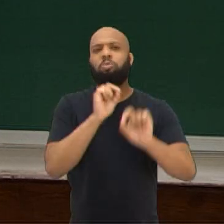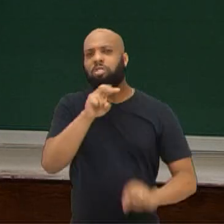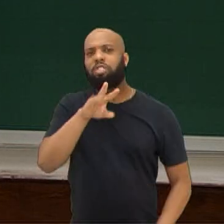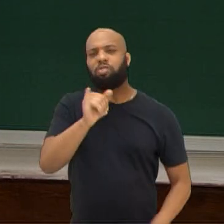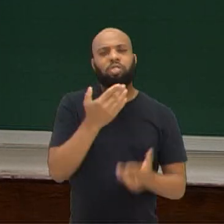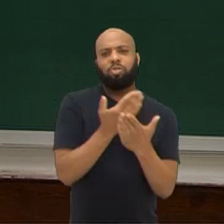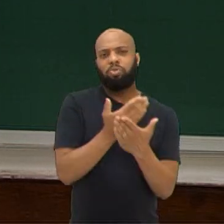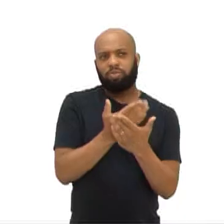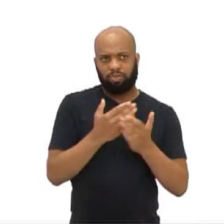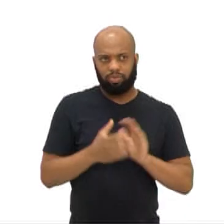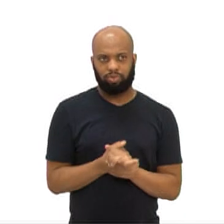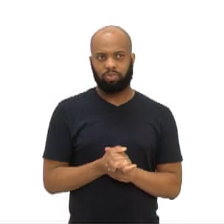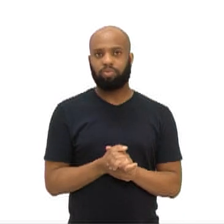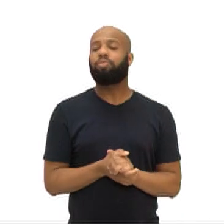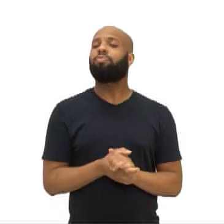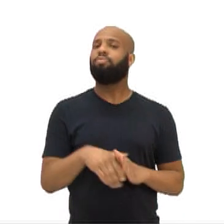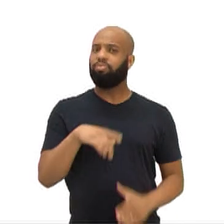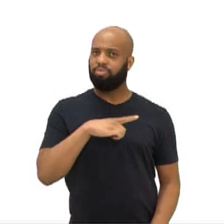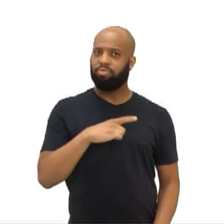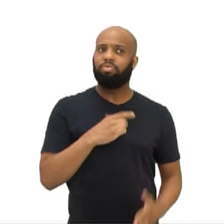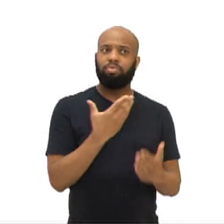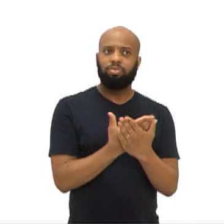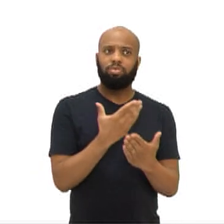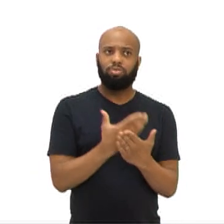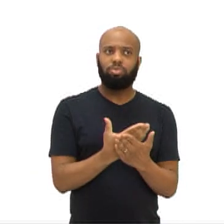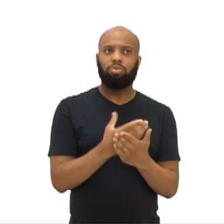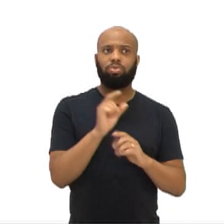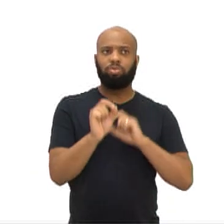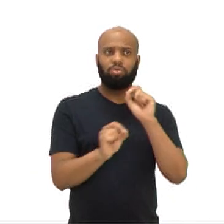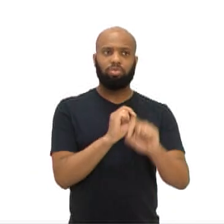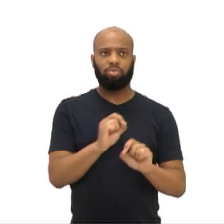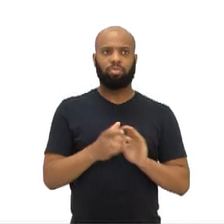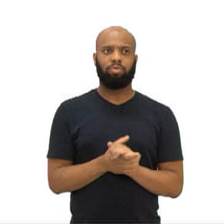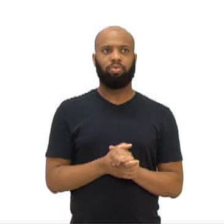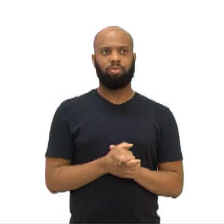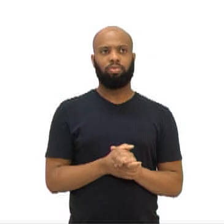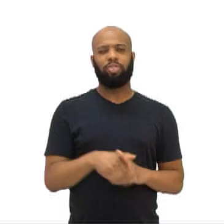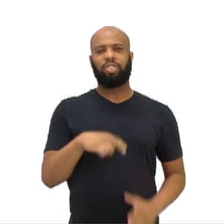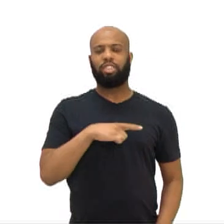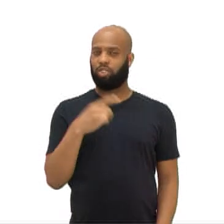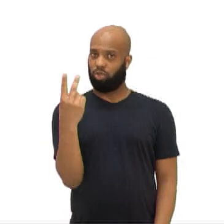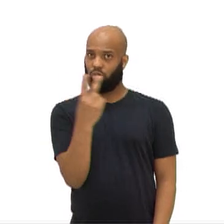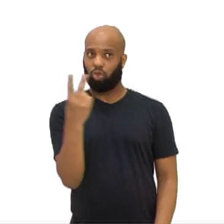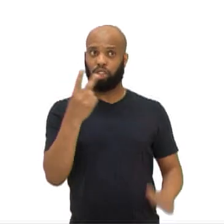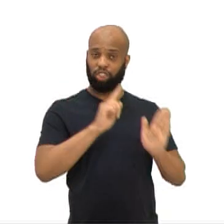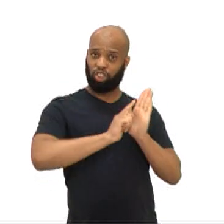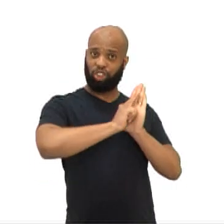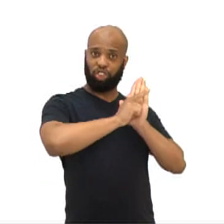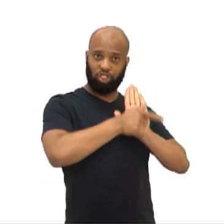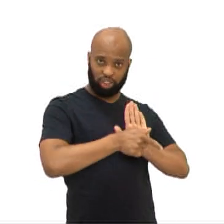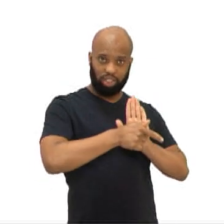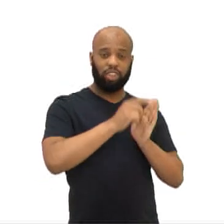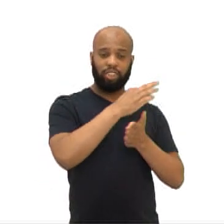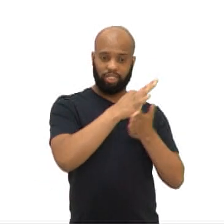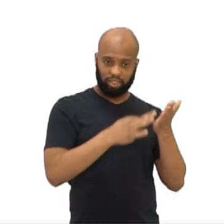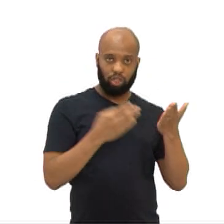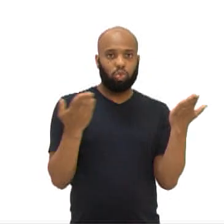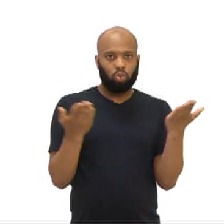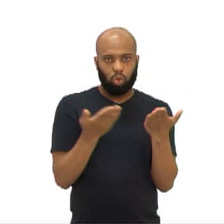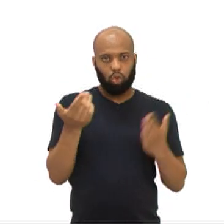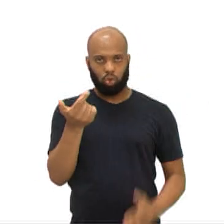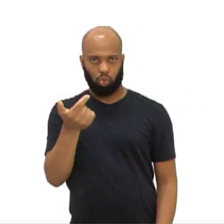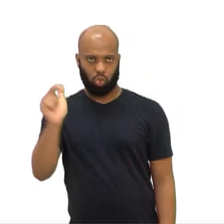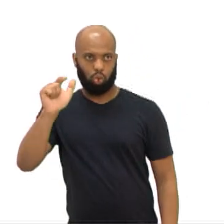a trabajar? Justamente, cuento e historieta, estes dois gêneros textuais aí, e vamos